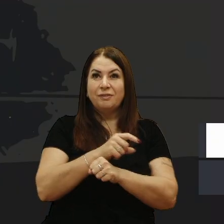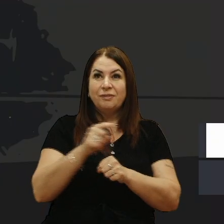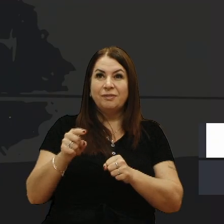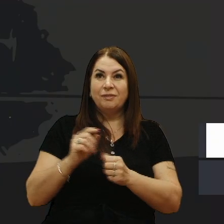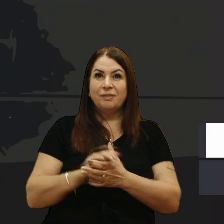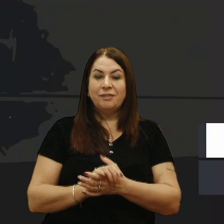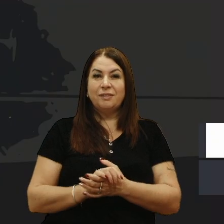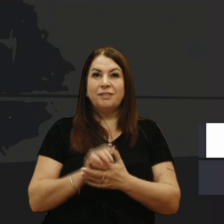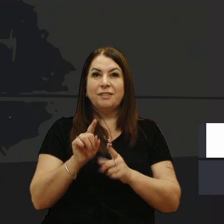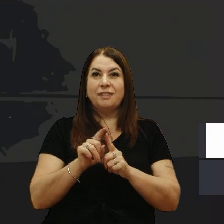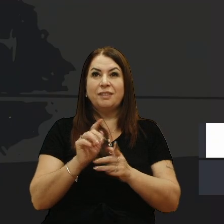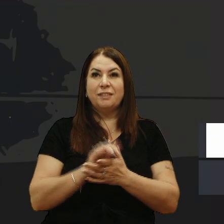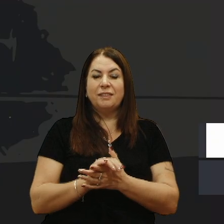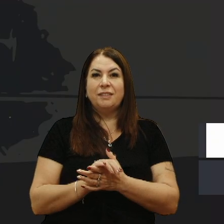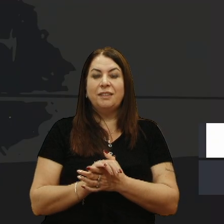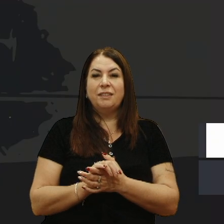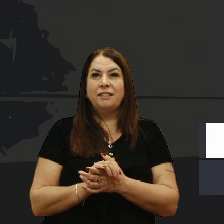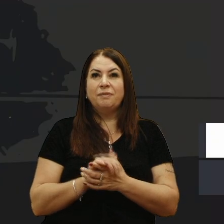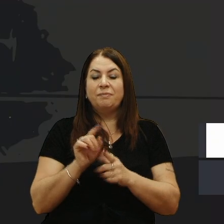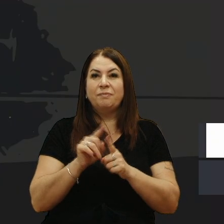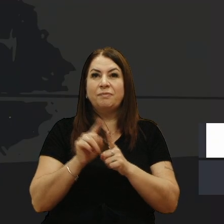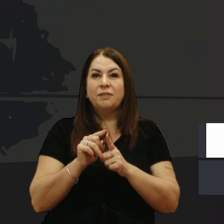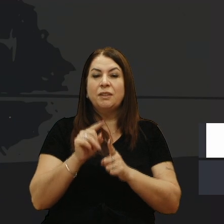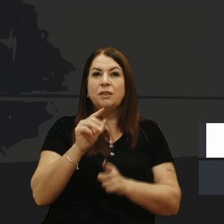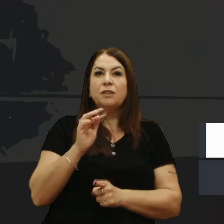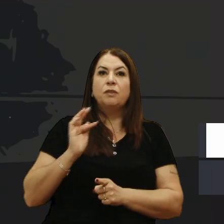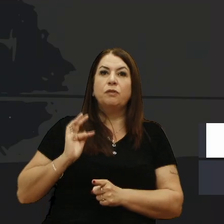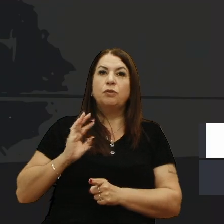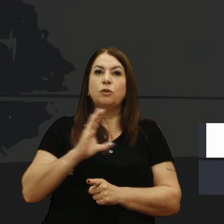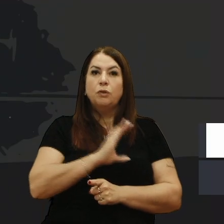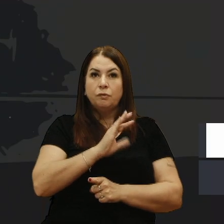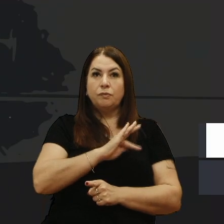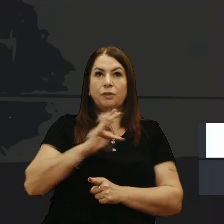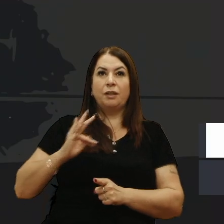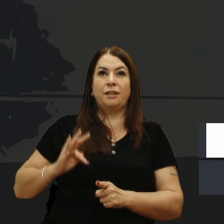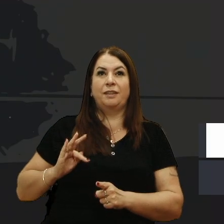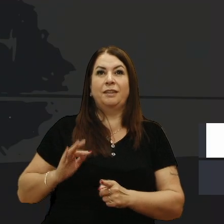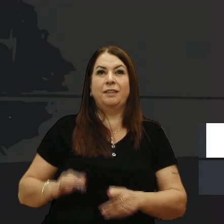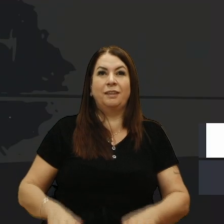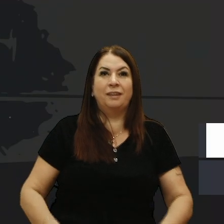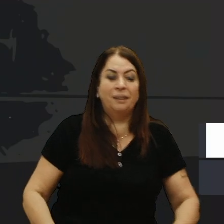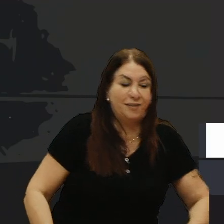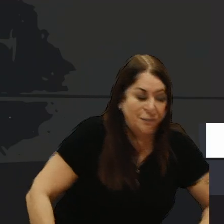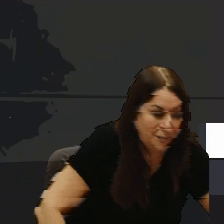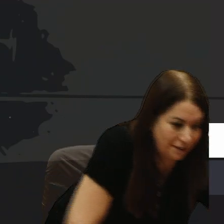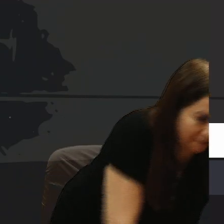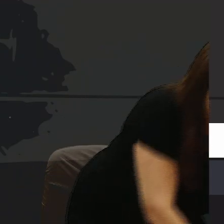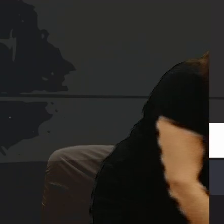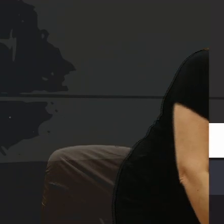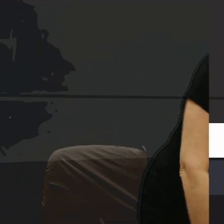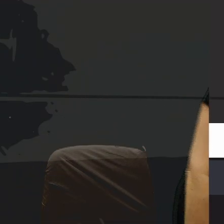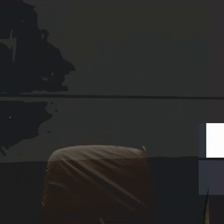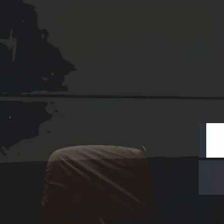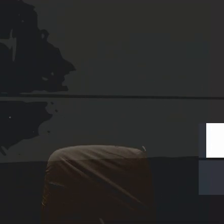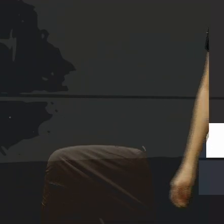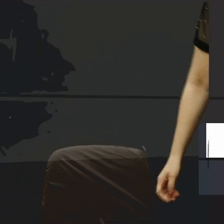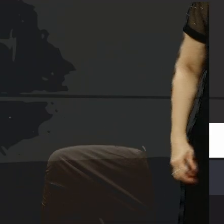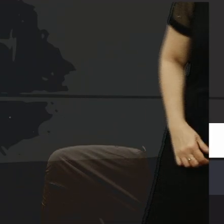saber quem que está em Caxias, vai para Frutos da Cunha, ou vai sentido Farroupilha. Então, todos os movimentos eles são considerados nesse